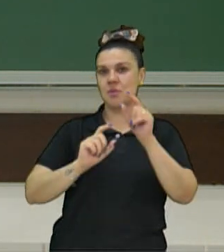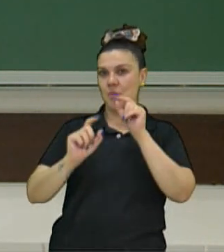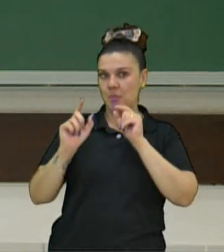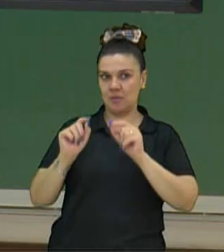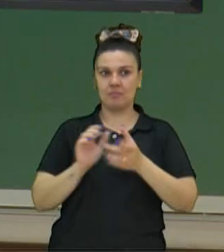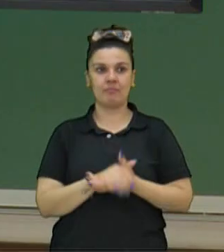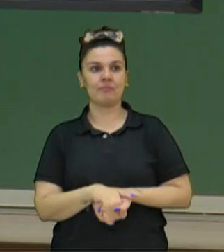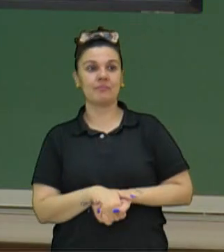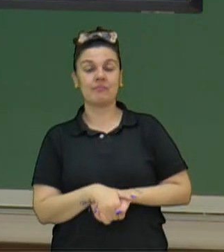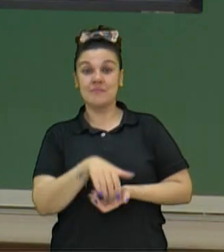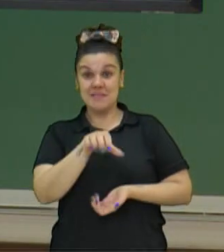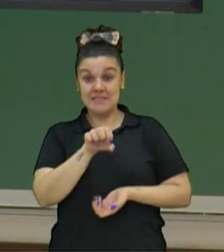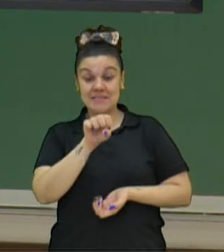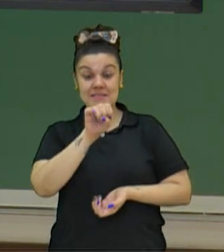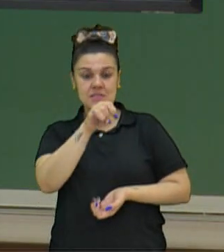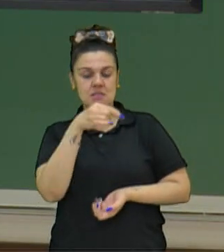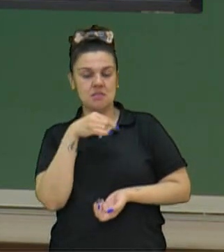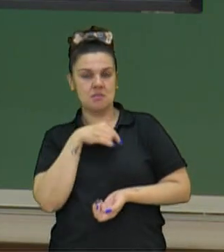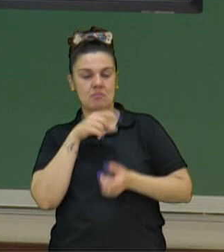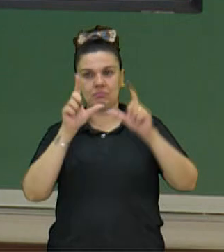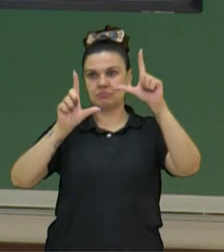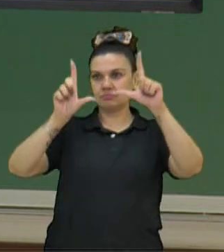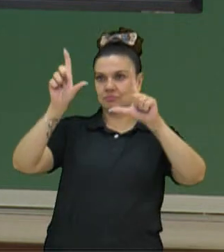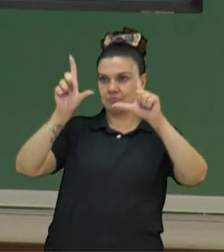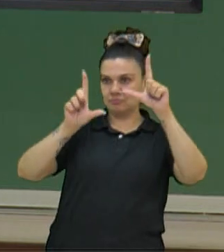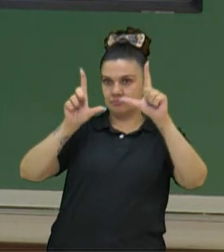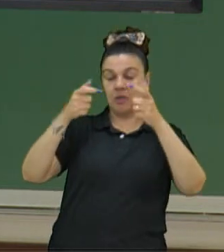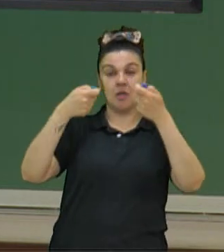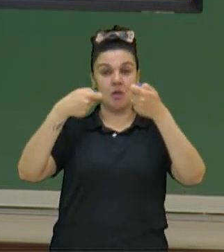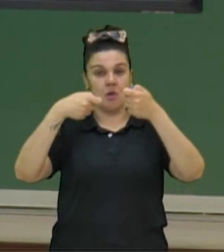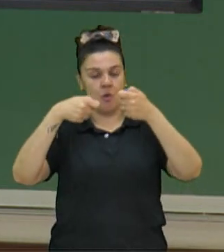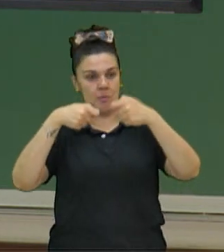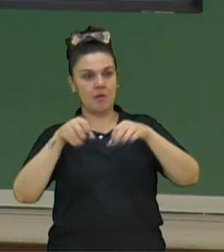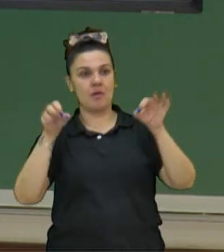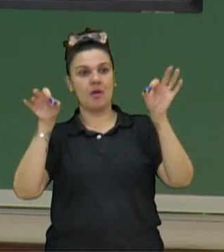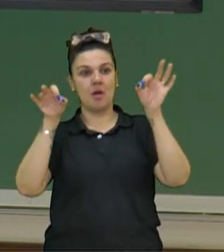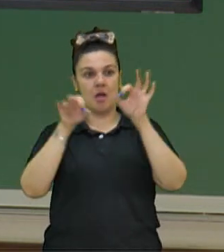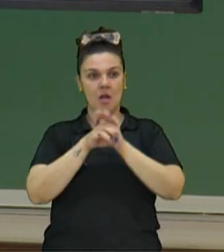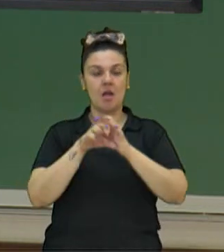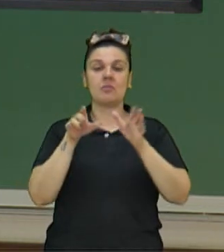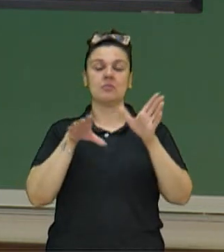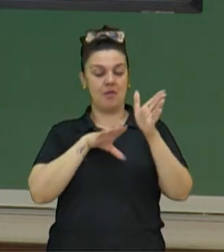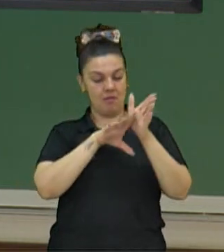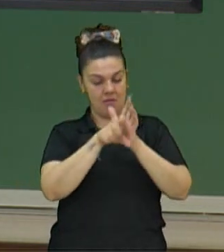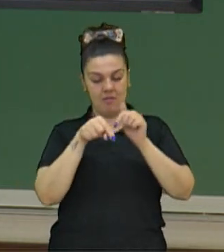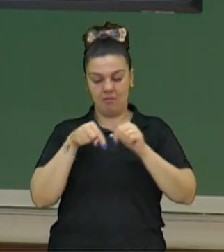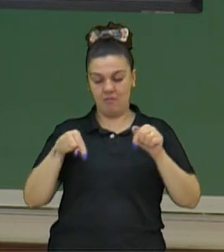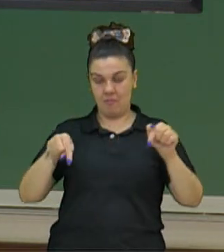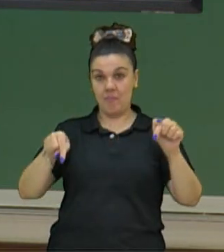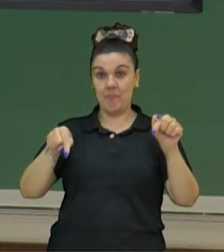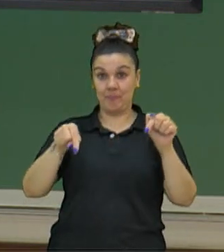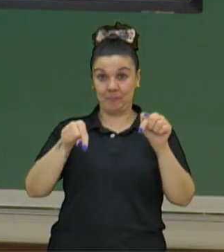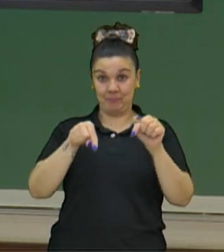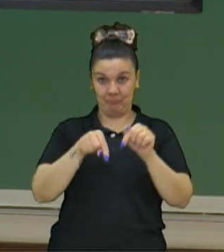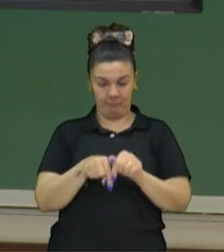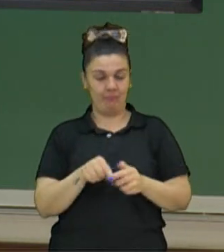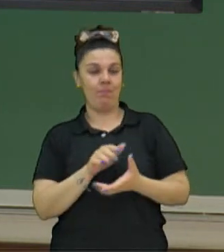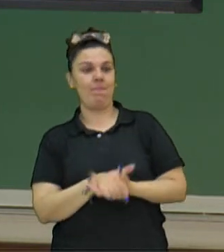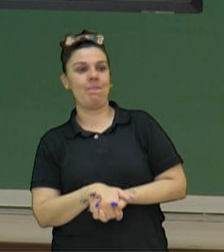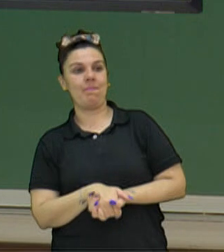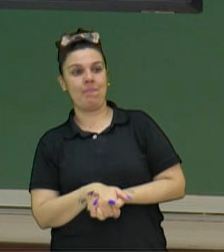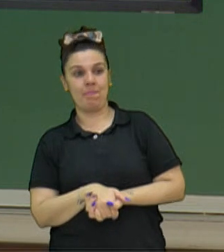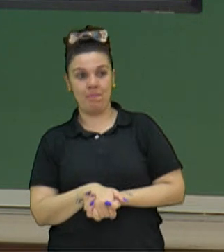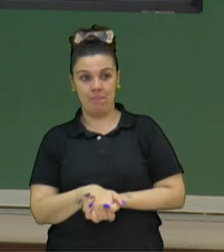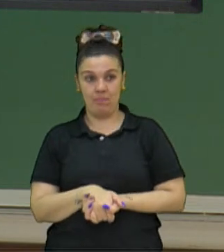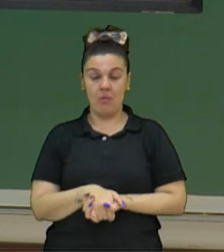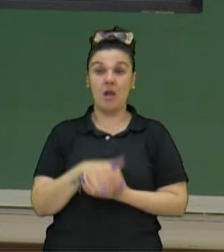eu estiver fazendo pela televisão, eu tenho que depois ir lá no meu classroom, tudo certinho, né? Se eu estou fazendo na televisão,